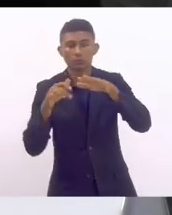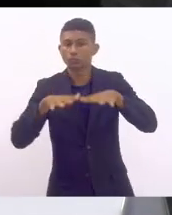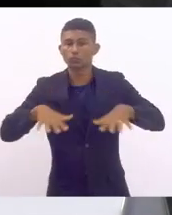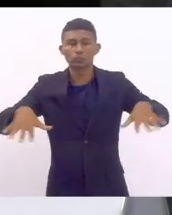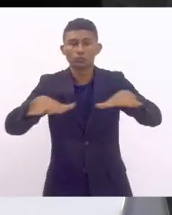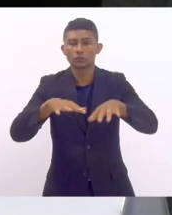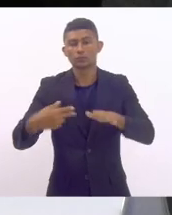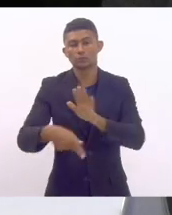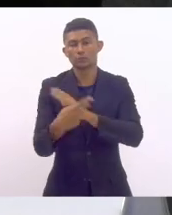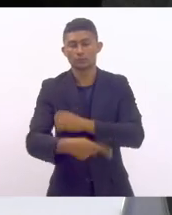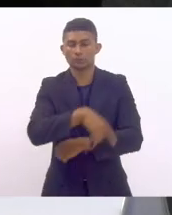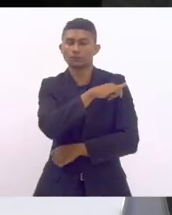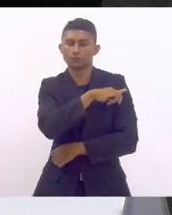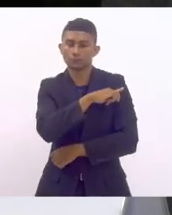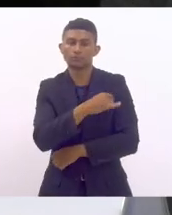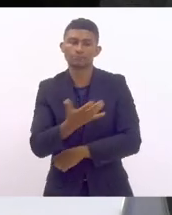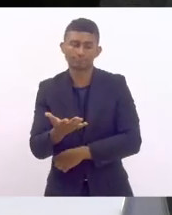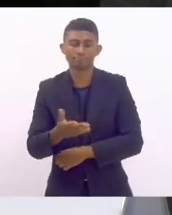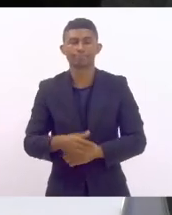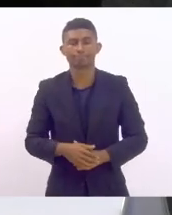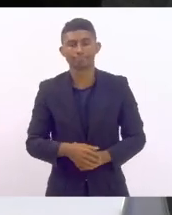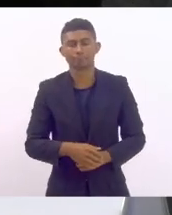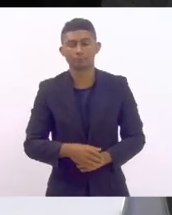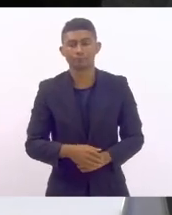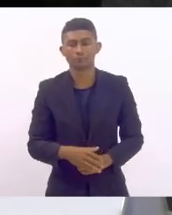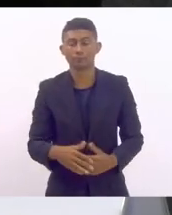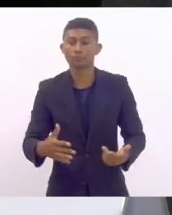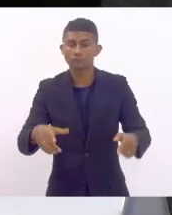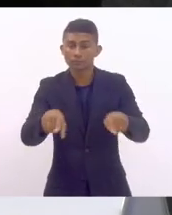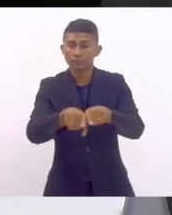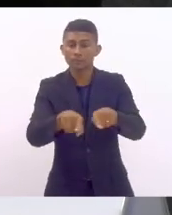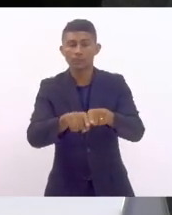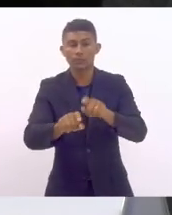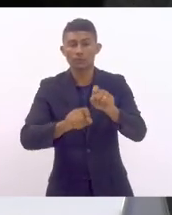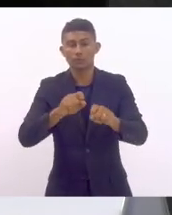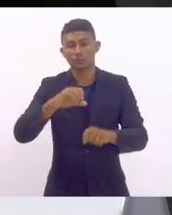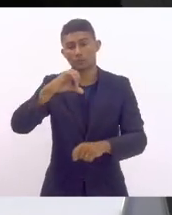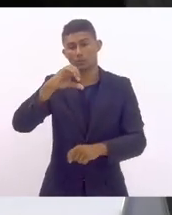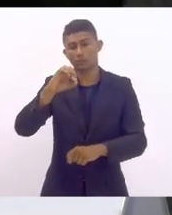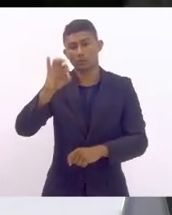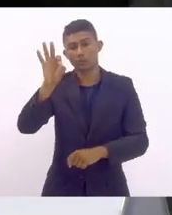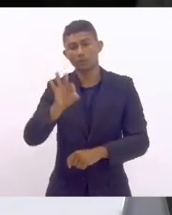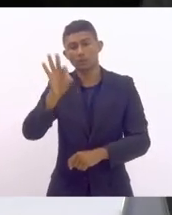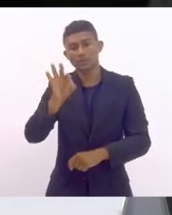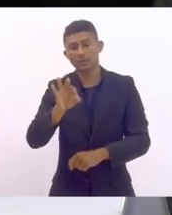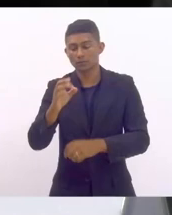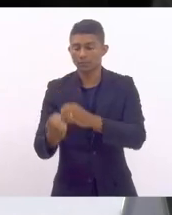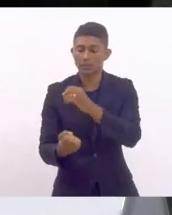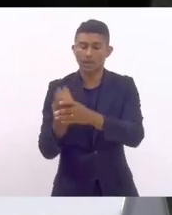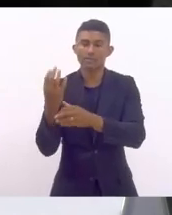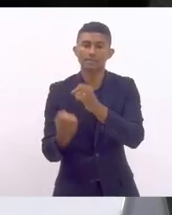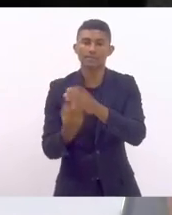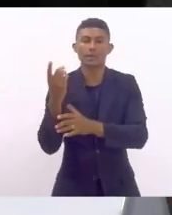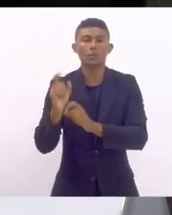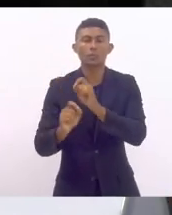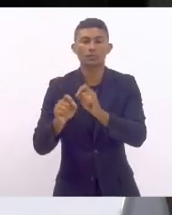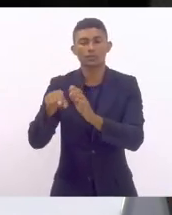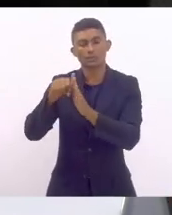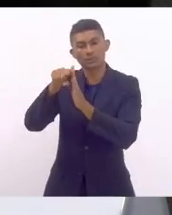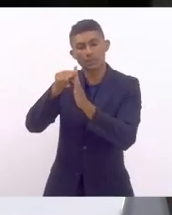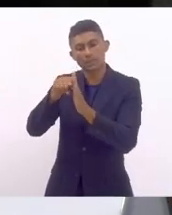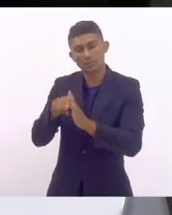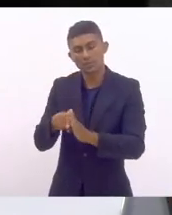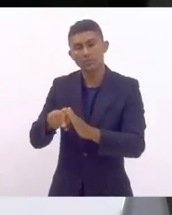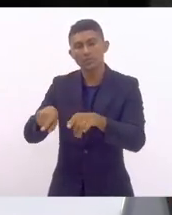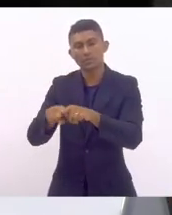caso a discussão especificamente sobre isso é também lembrar que mais de noventa porcento da produção de ciência e tecnologia se dão nas instituições